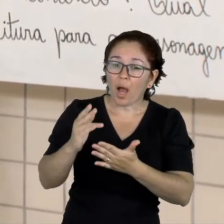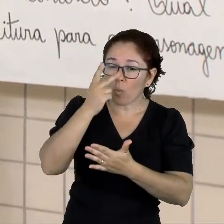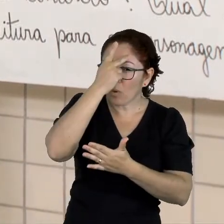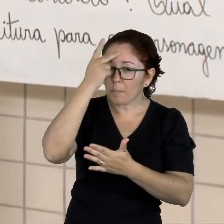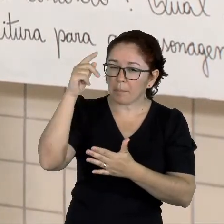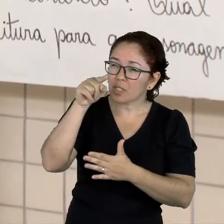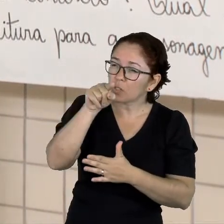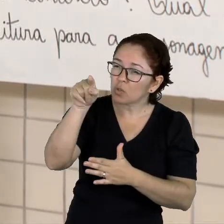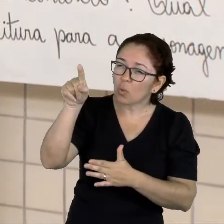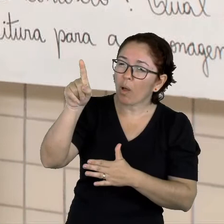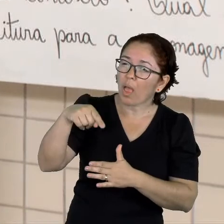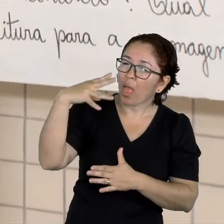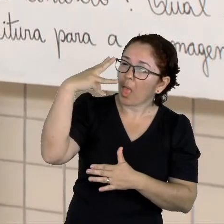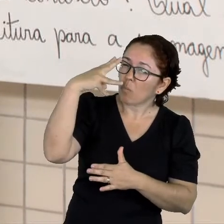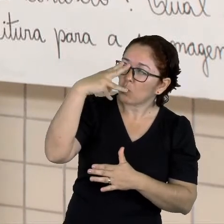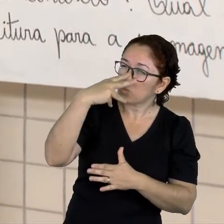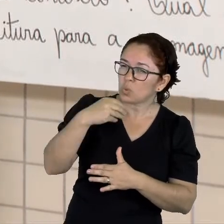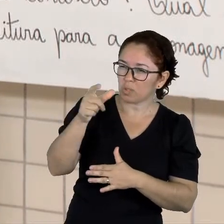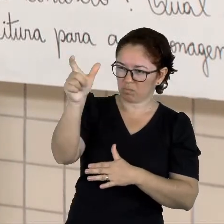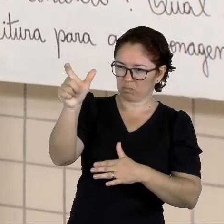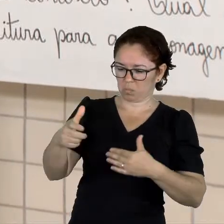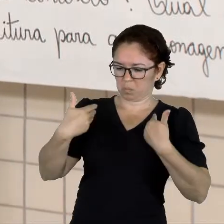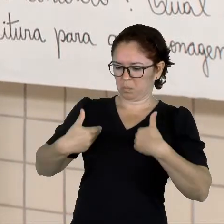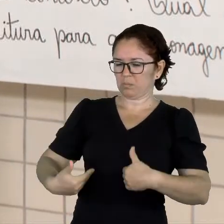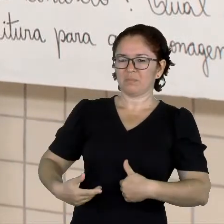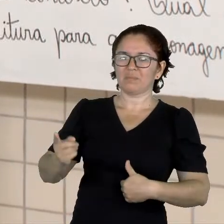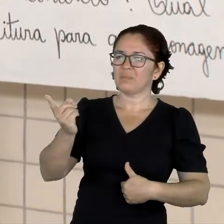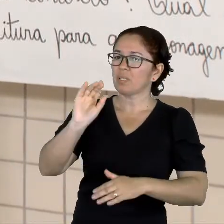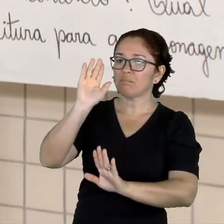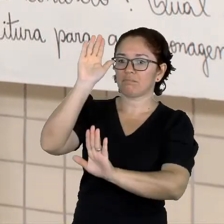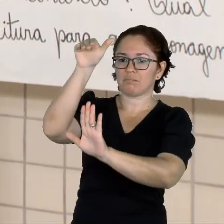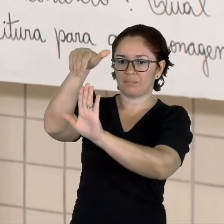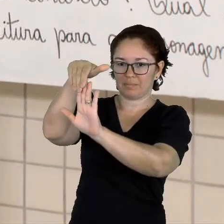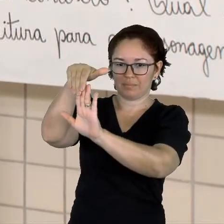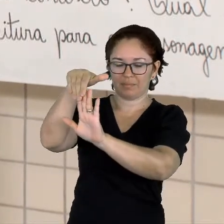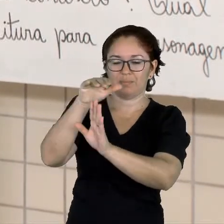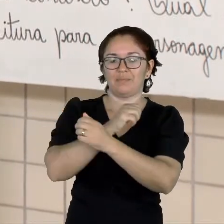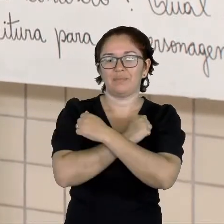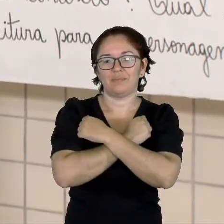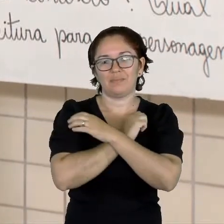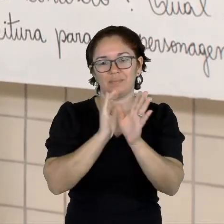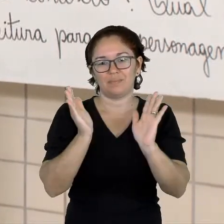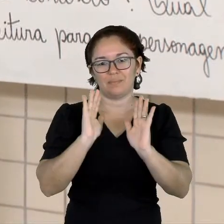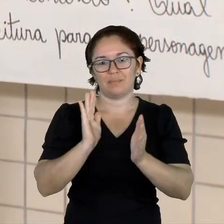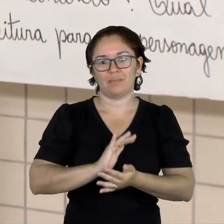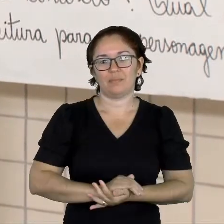nem pelo que dizem, só pelo que são, certo? Um abraço e até a próxima.